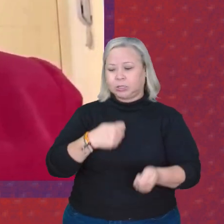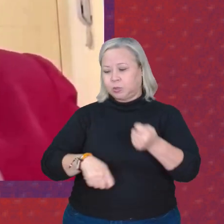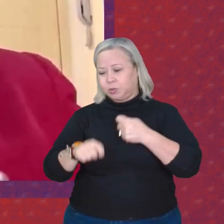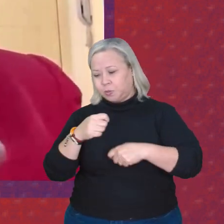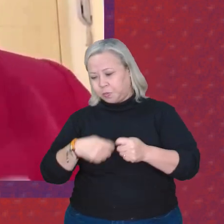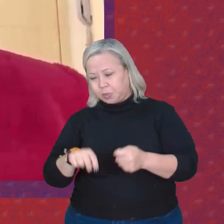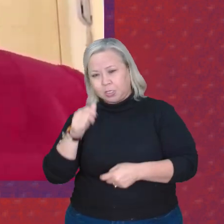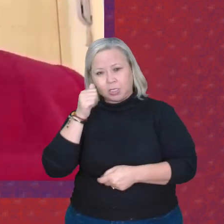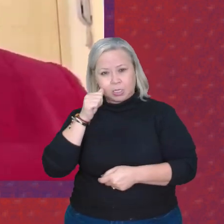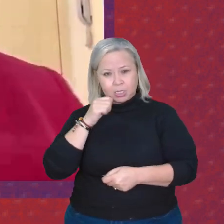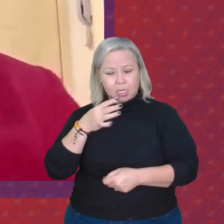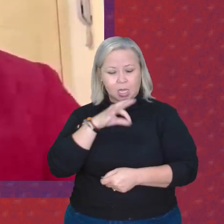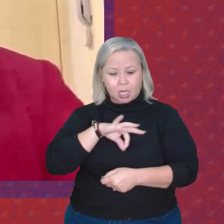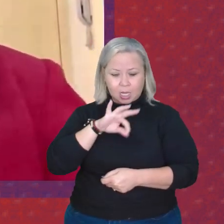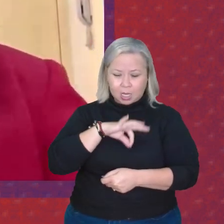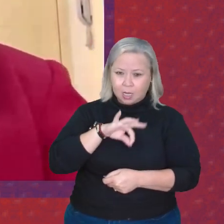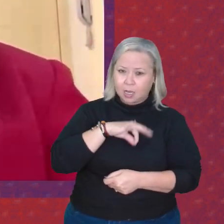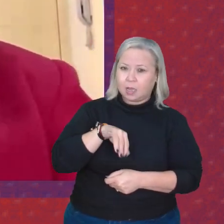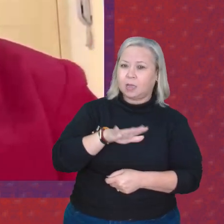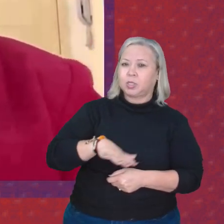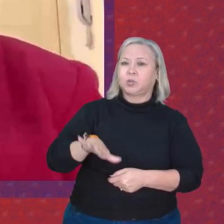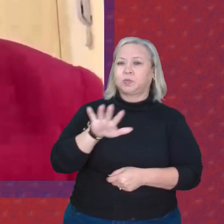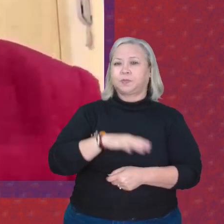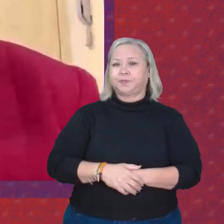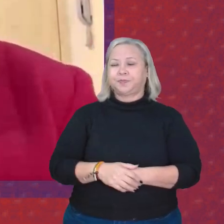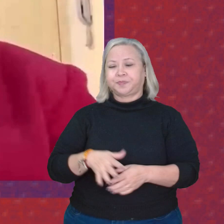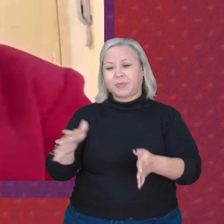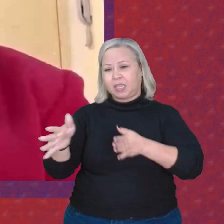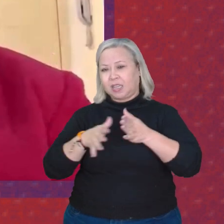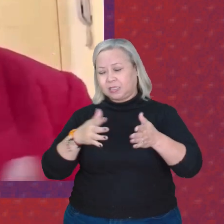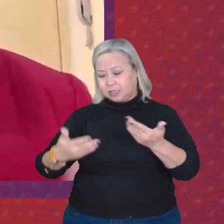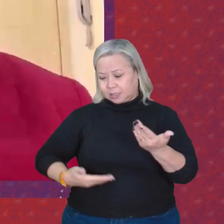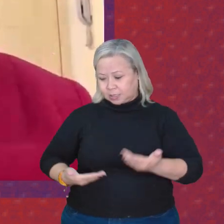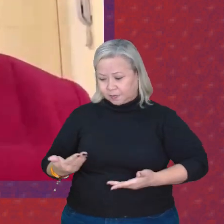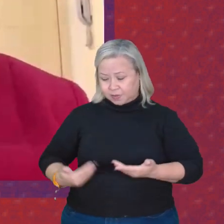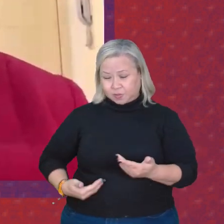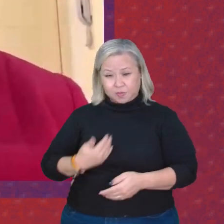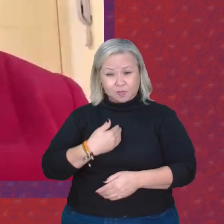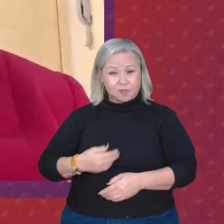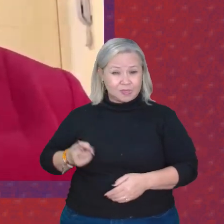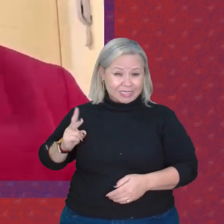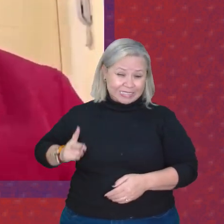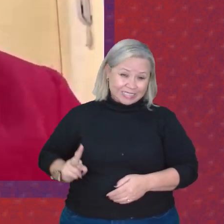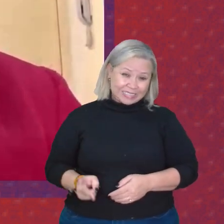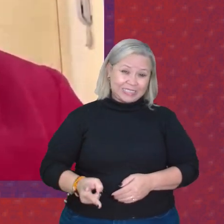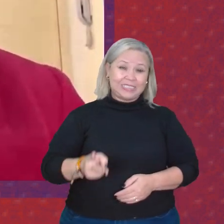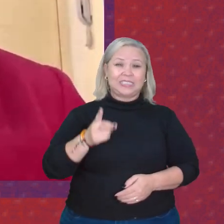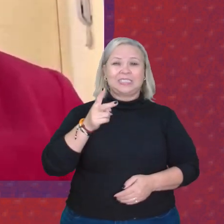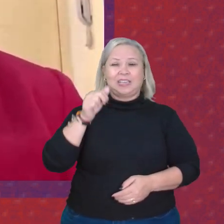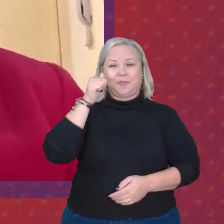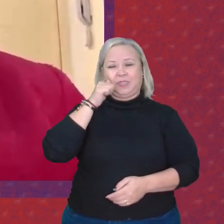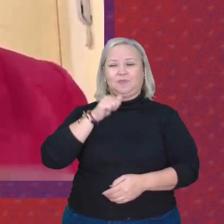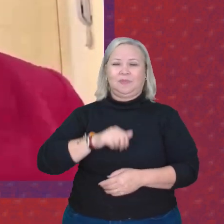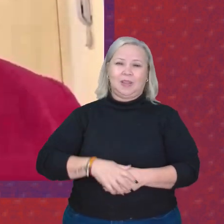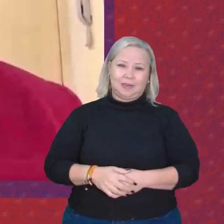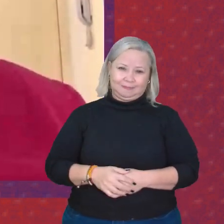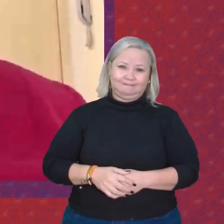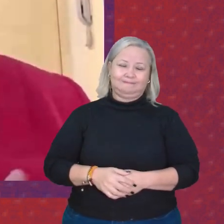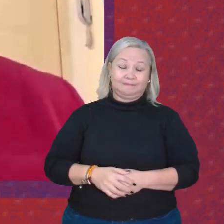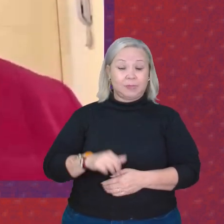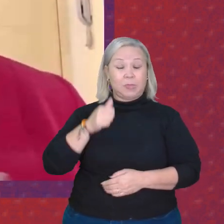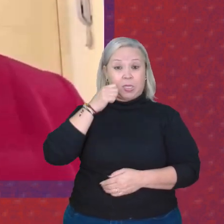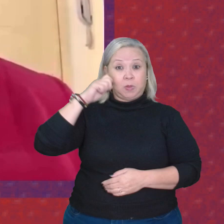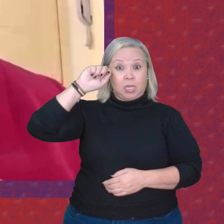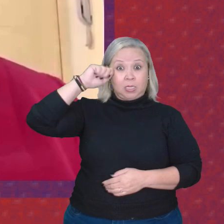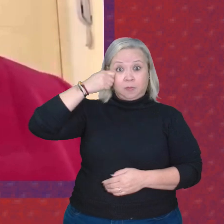econômico, renda, acesso a serviços públicos, sempre as mulheres, e aí, né, as mulheres